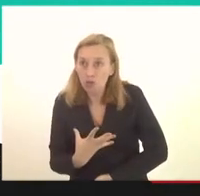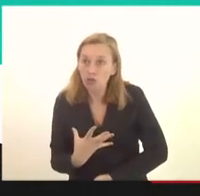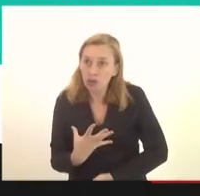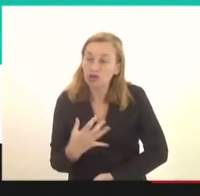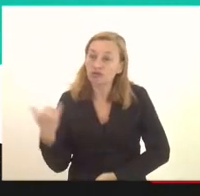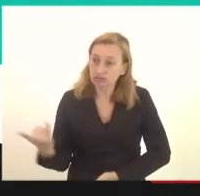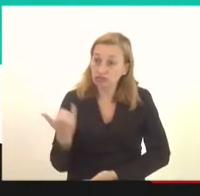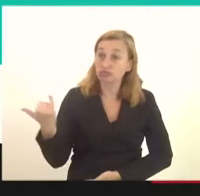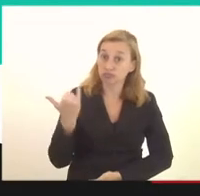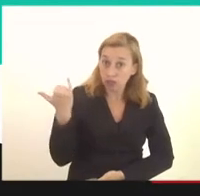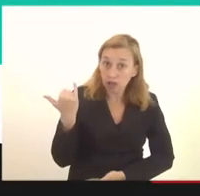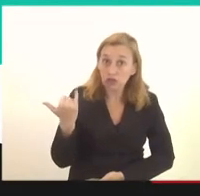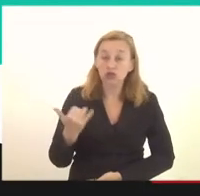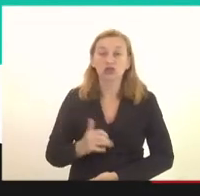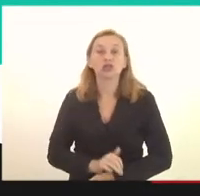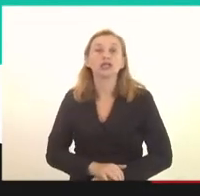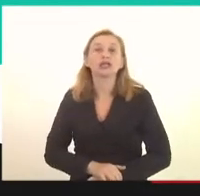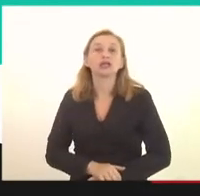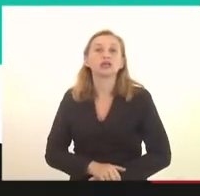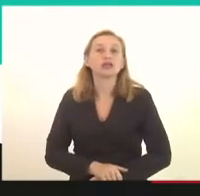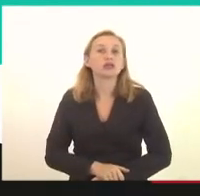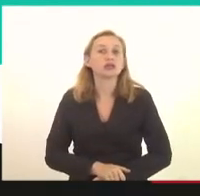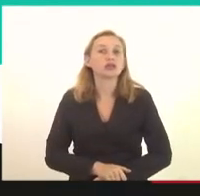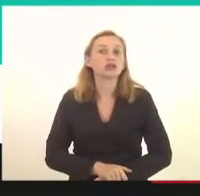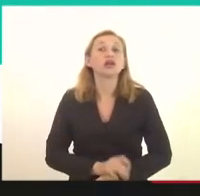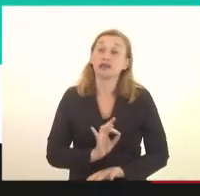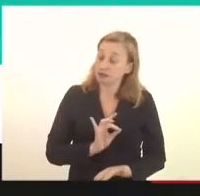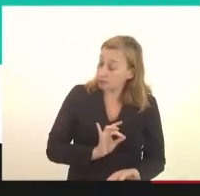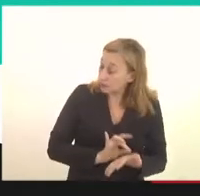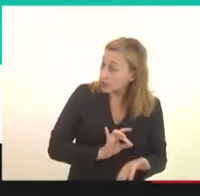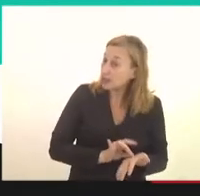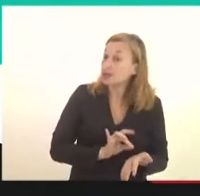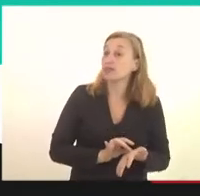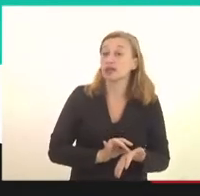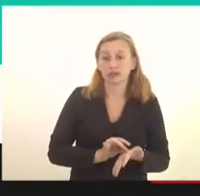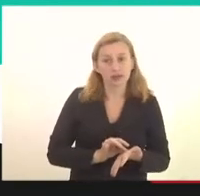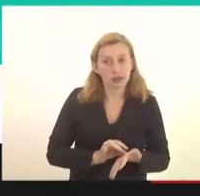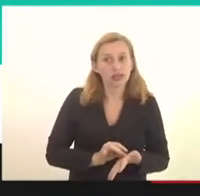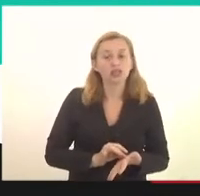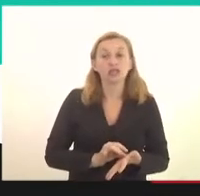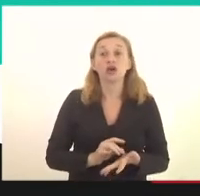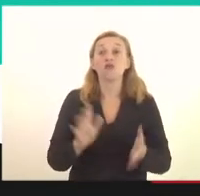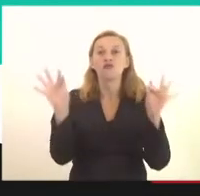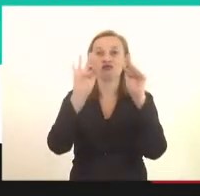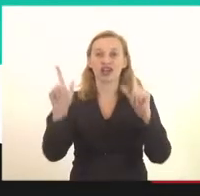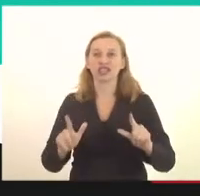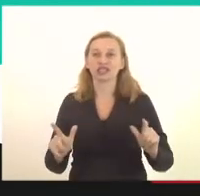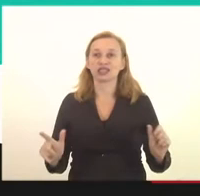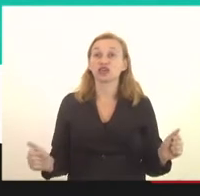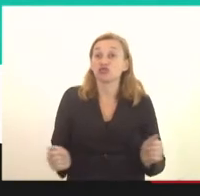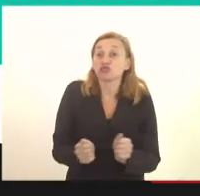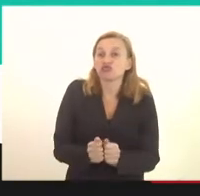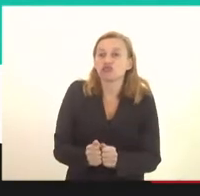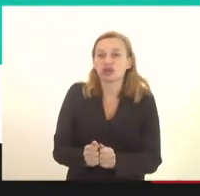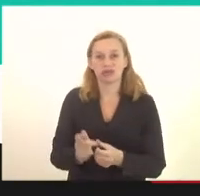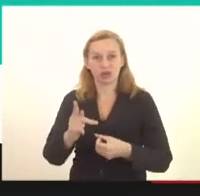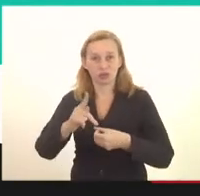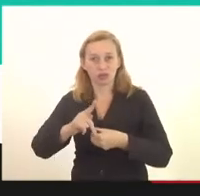não tenho que falar da Petrobras, né? Realmente a gente está muito feliz com essa parceria,